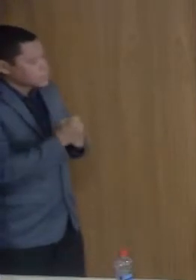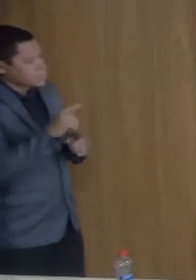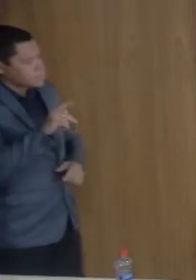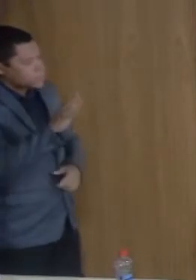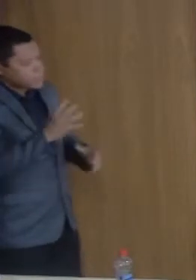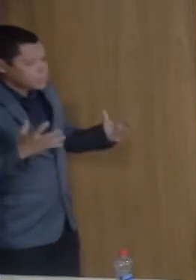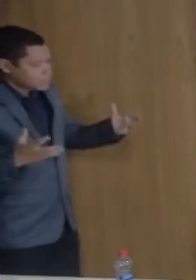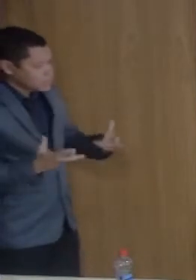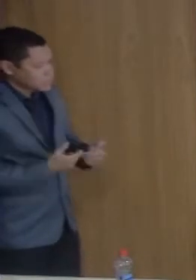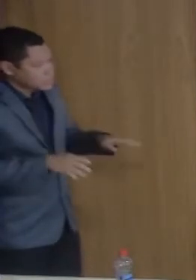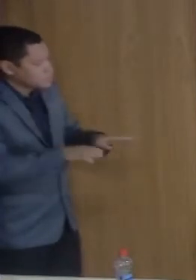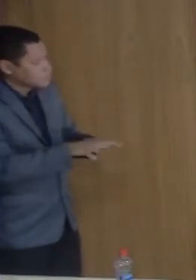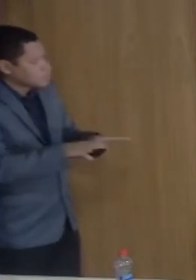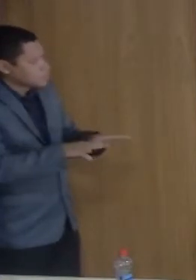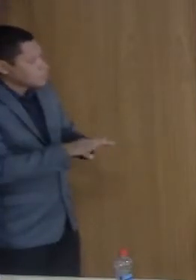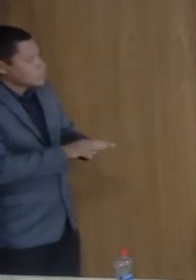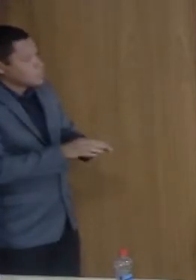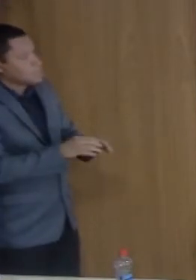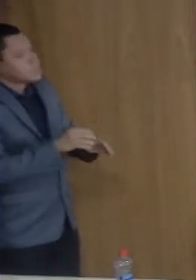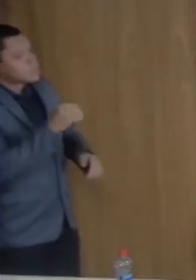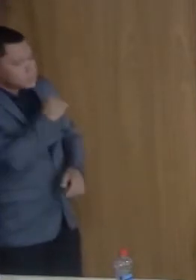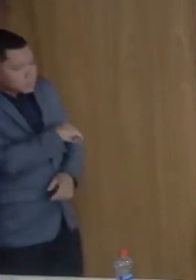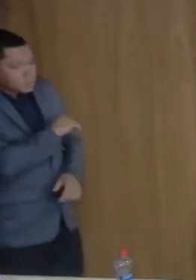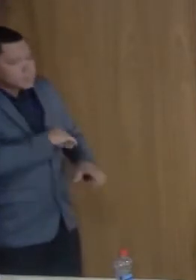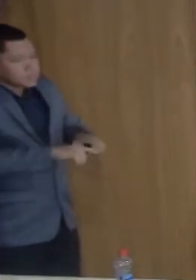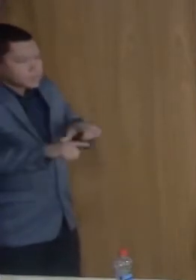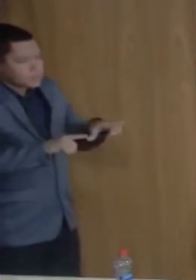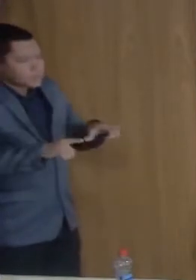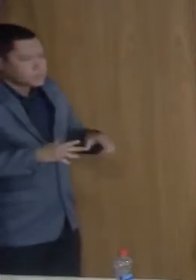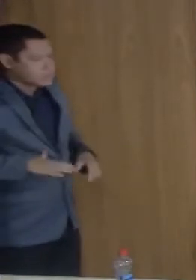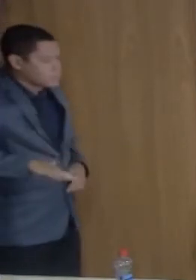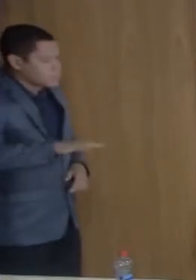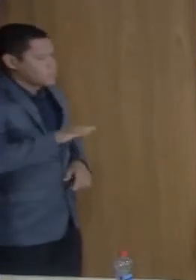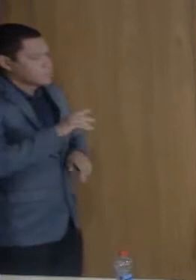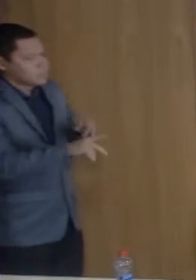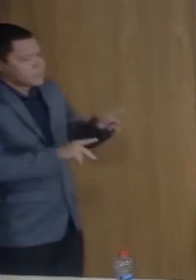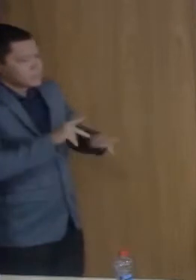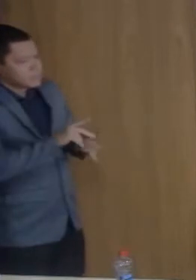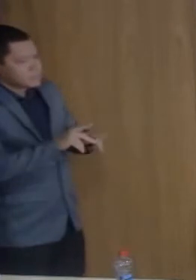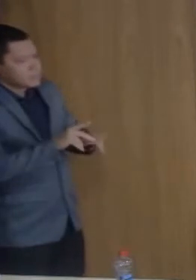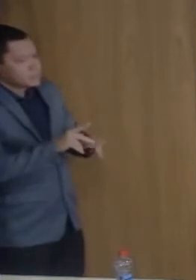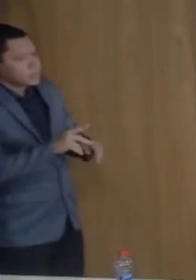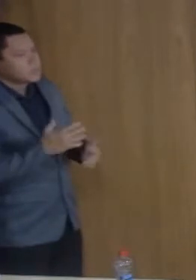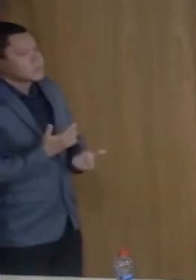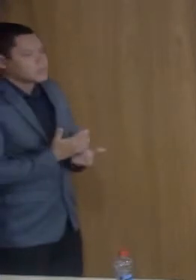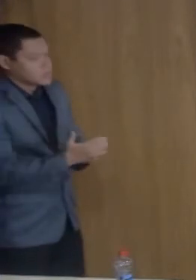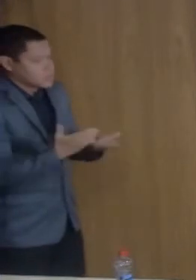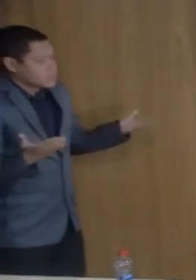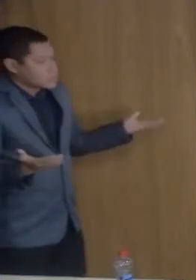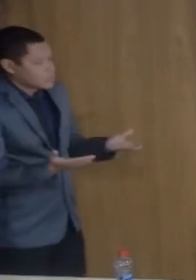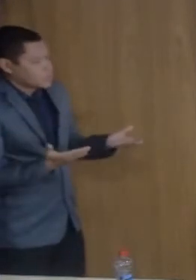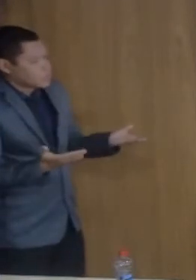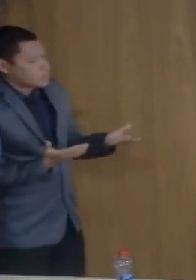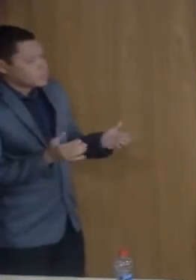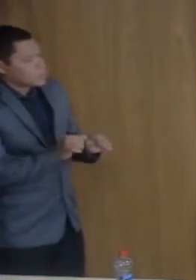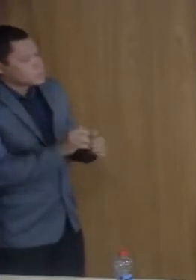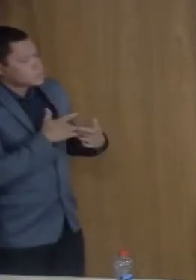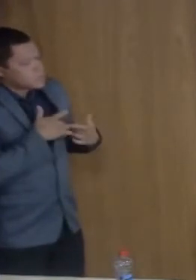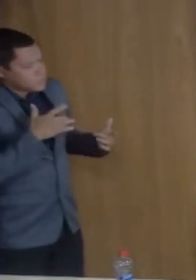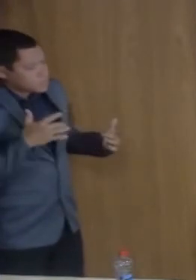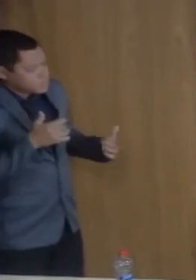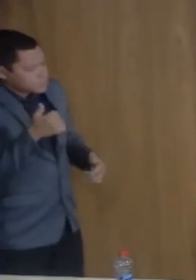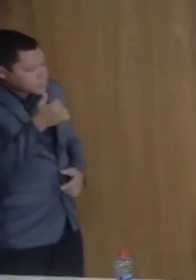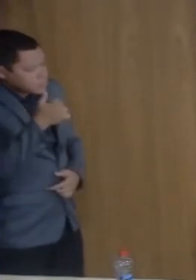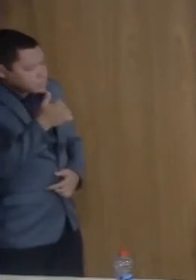mais oportunidades de emprego e renda à população. Inicialmente, solidarizamos-nos com mais